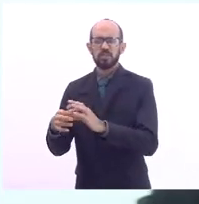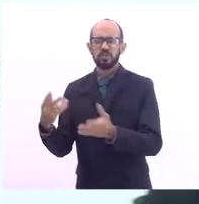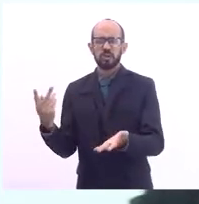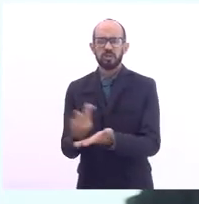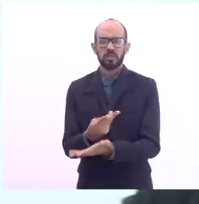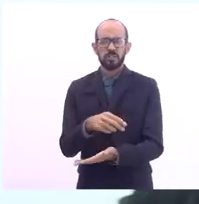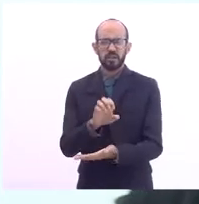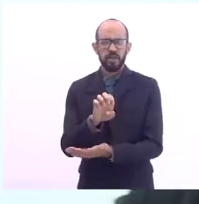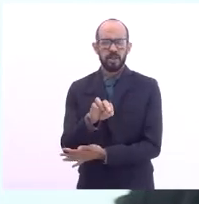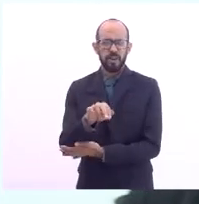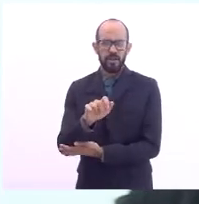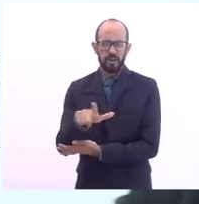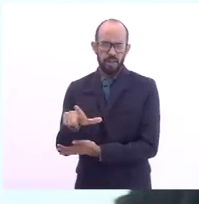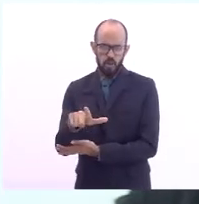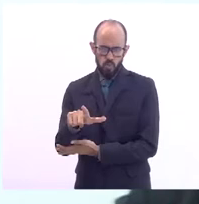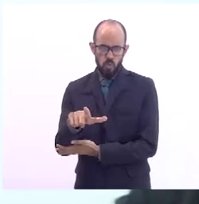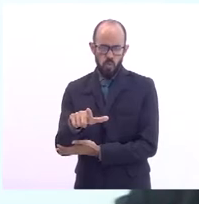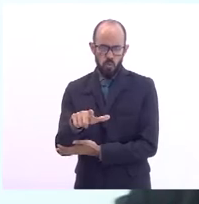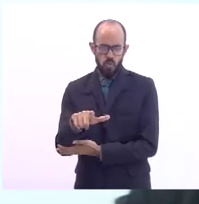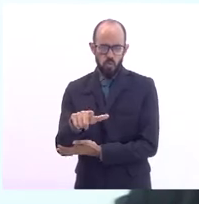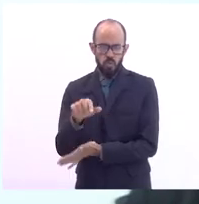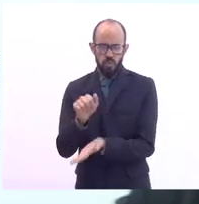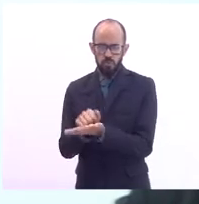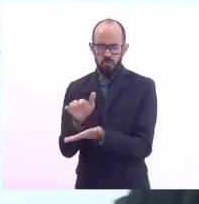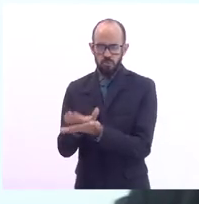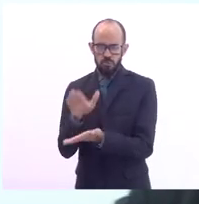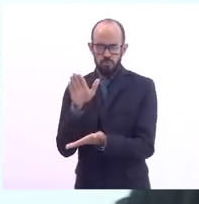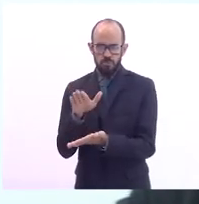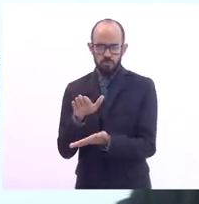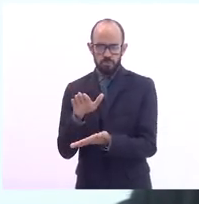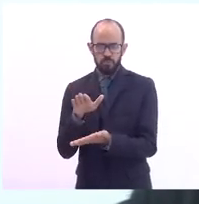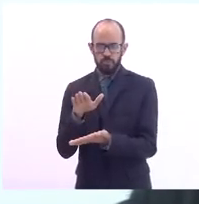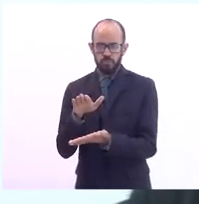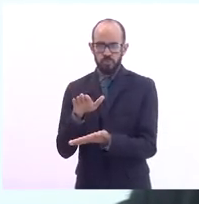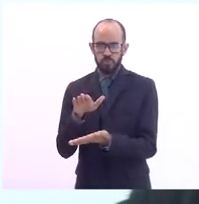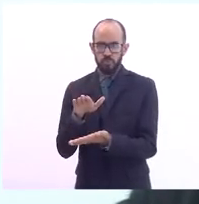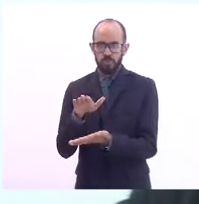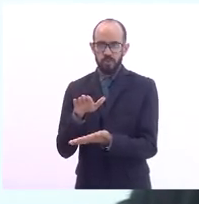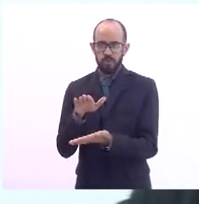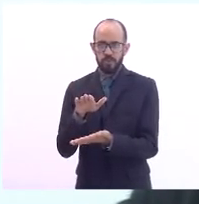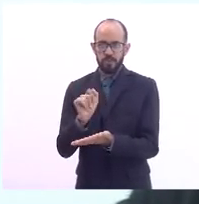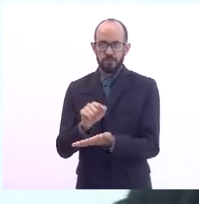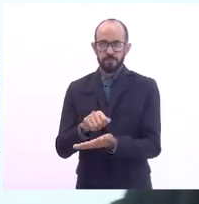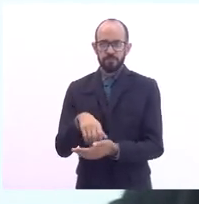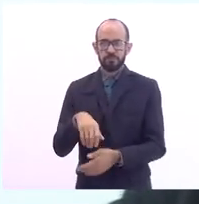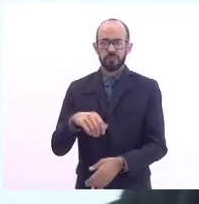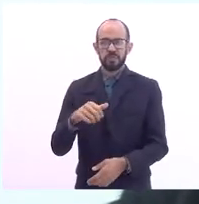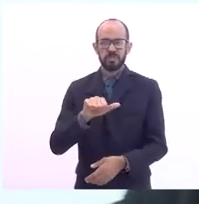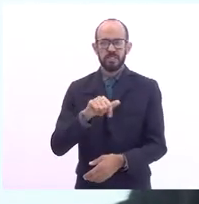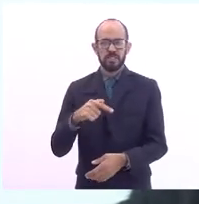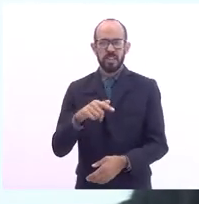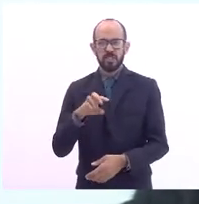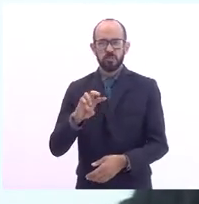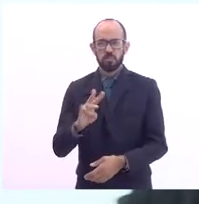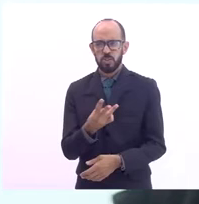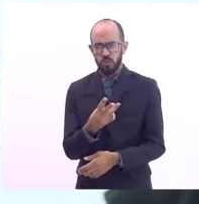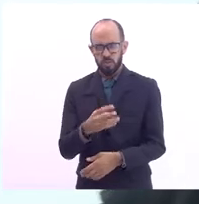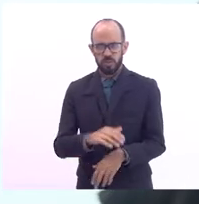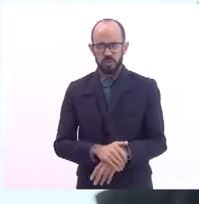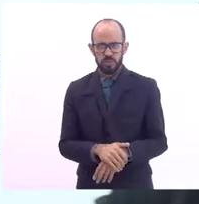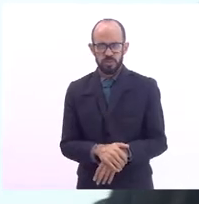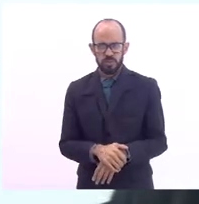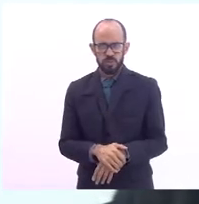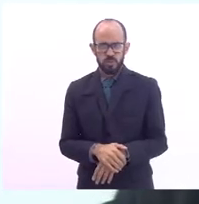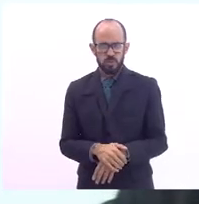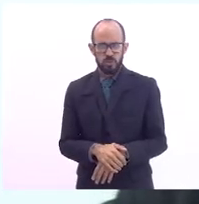foi multada, segundo a ANEEL, a Enel, né? Foi multada, segundo a ANEEL, em 17 milhões e poucos. A questão não é